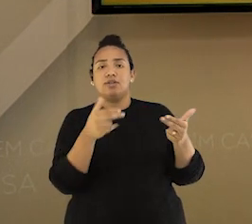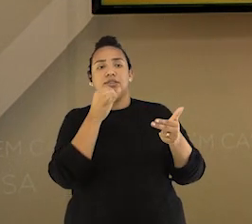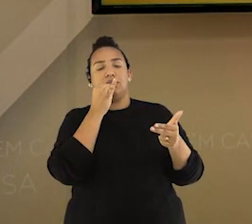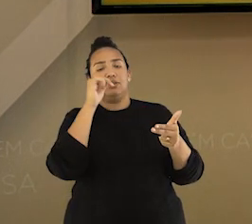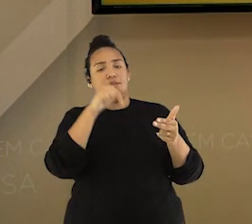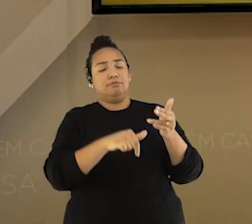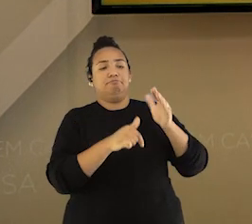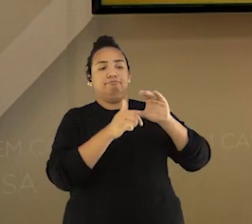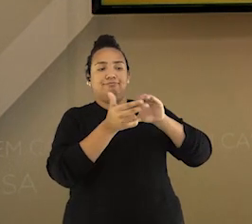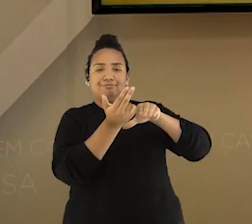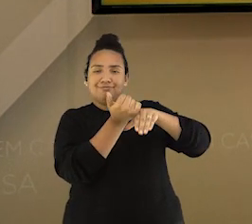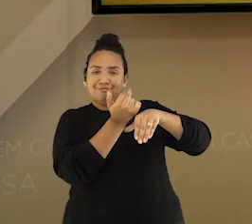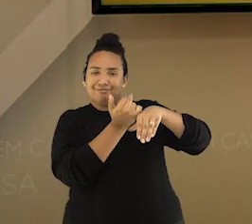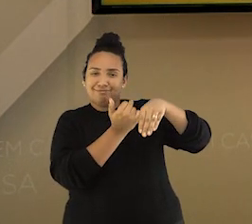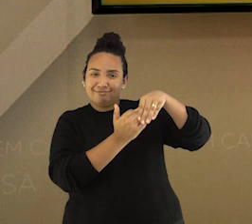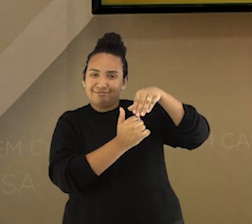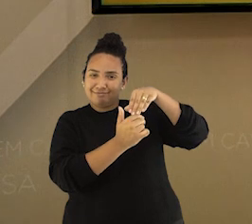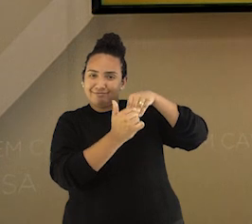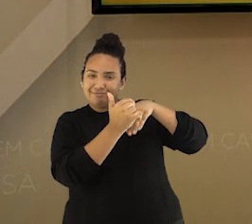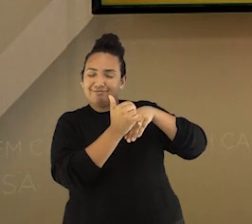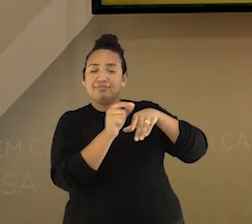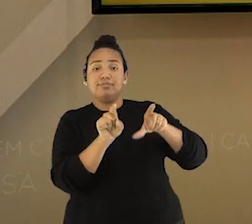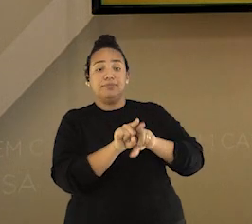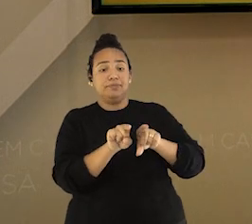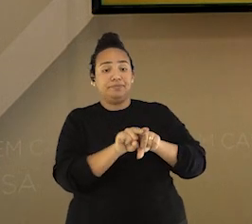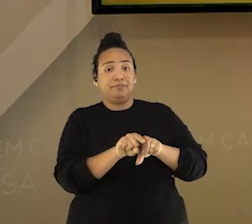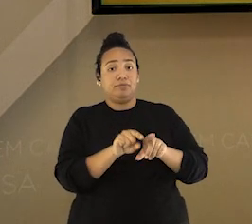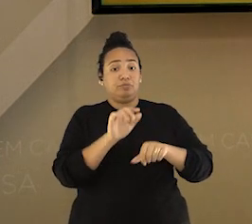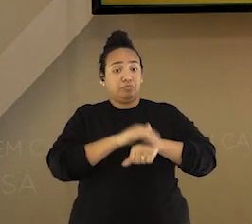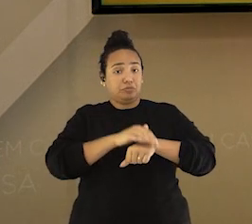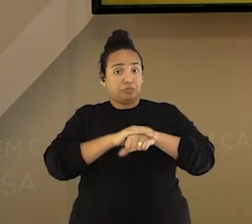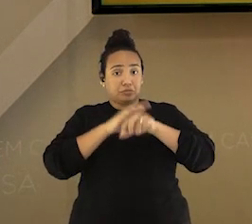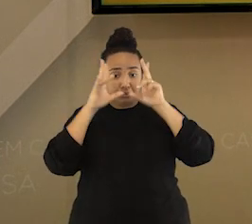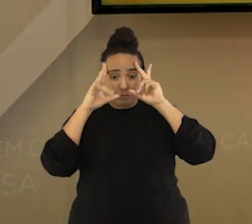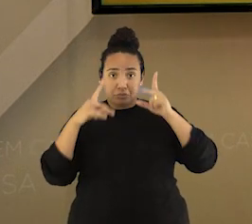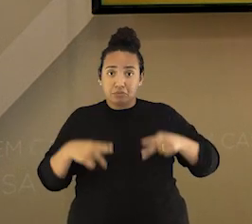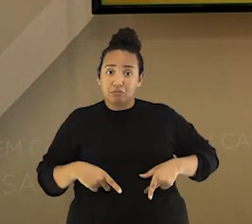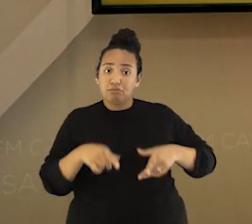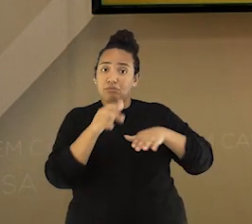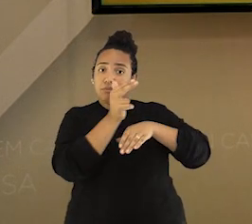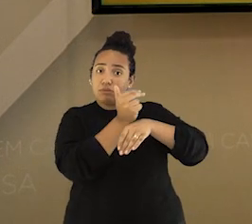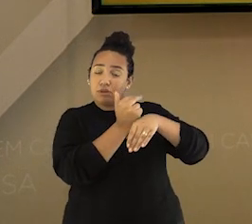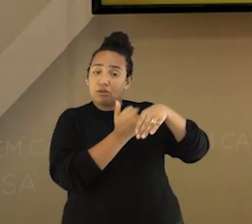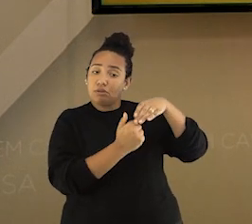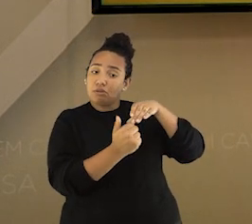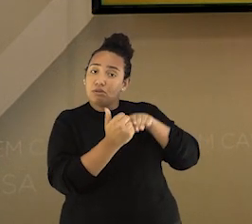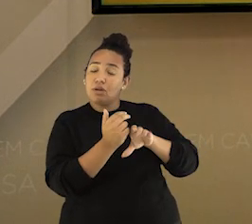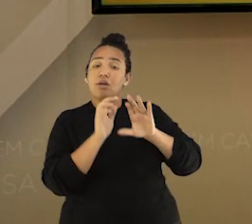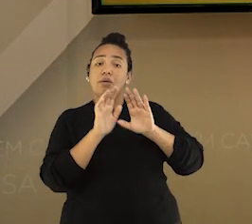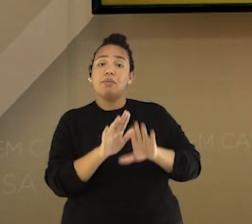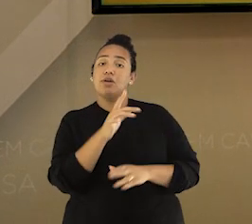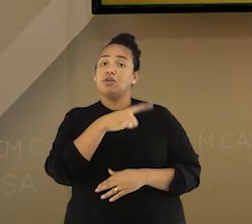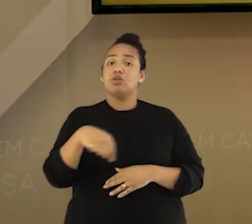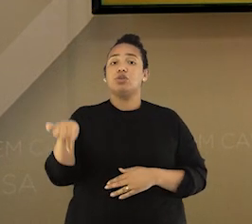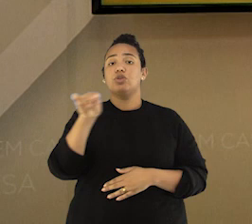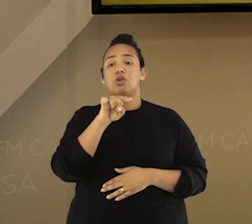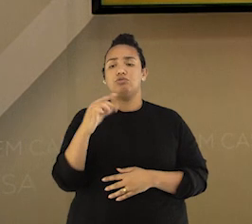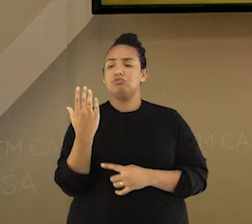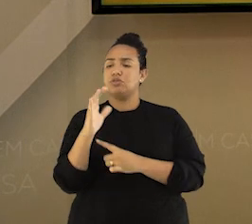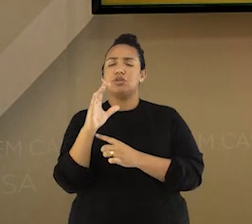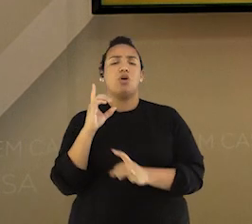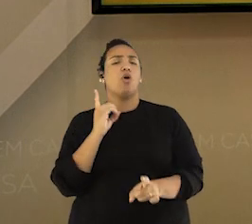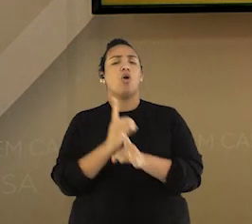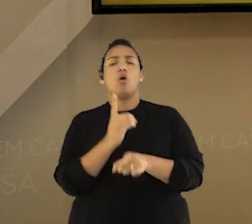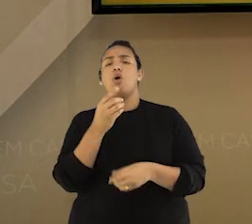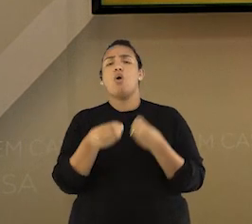desenhos, pinturas e inscrições feitas pelo homem pré-histórico. Mas aonde podemos encontrar a ciência